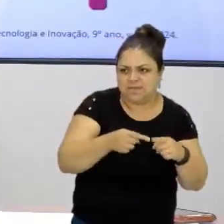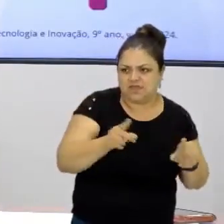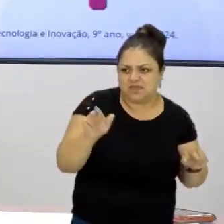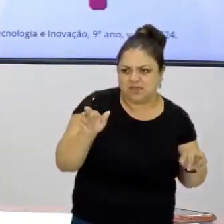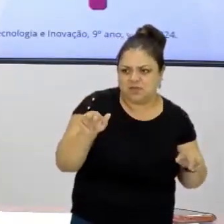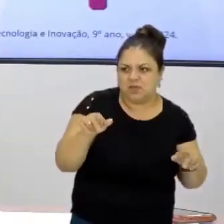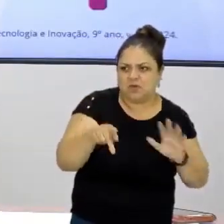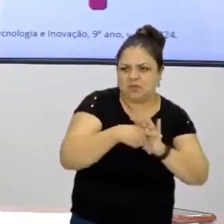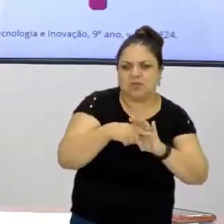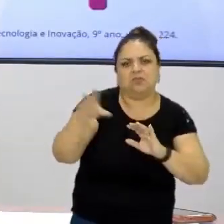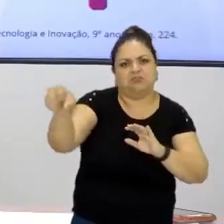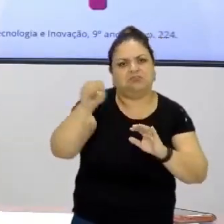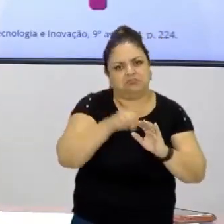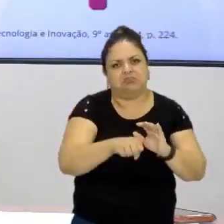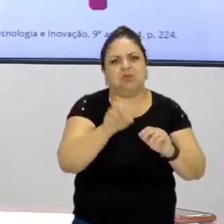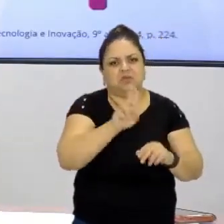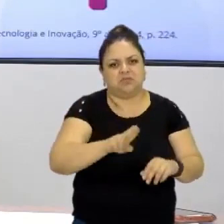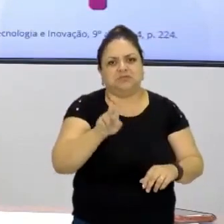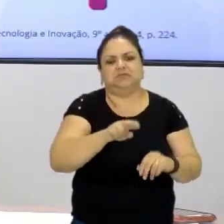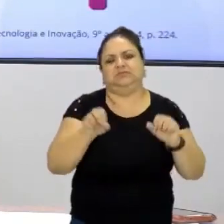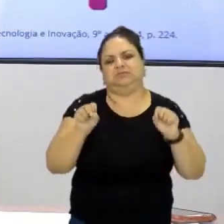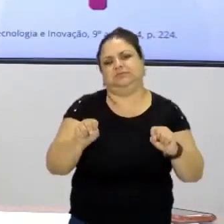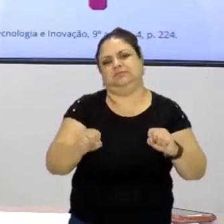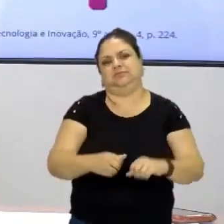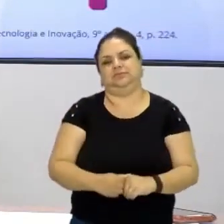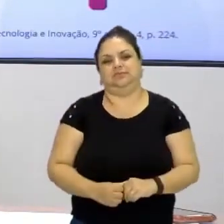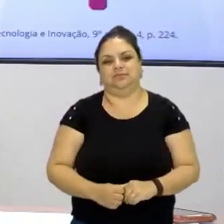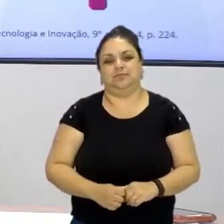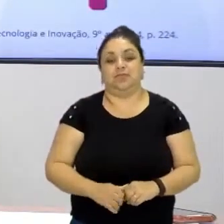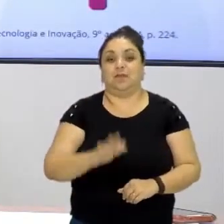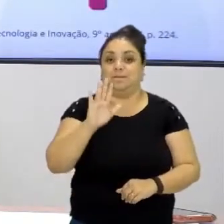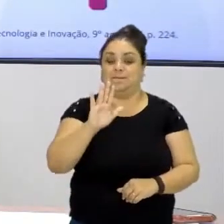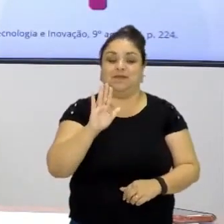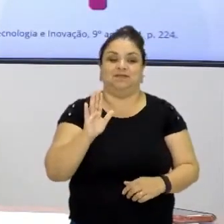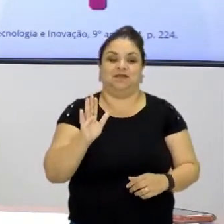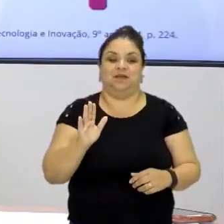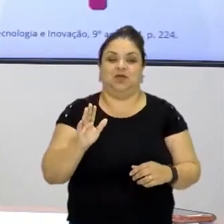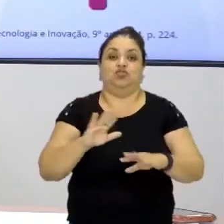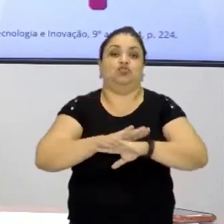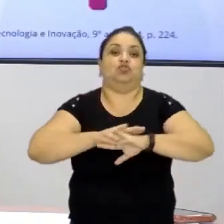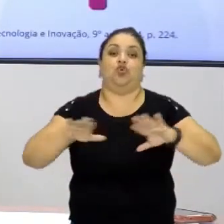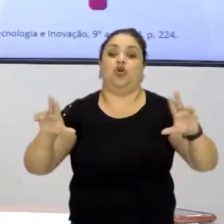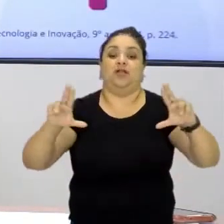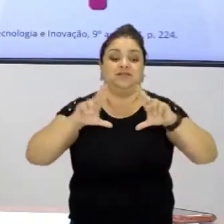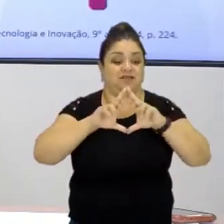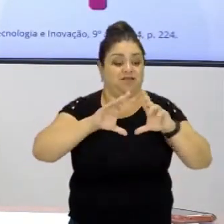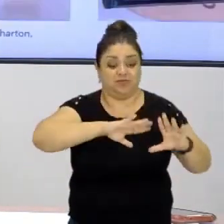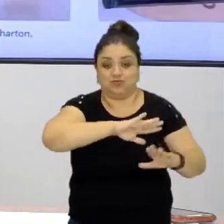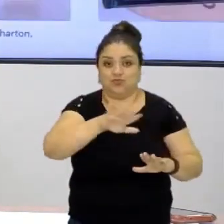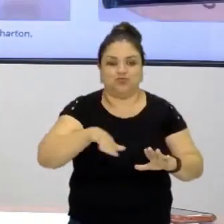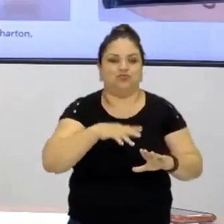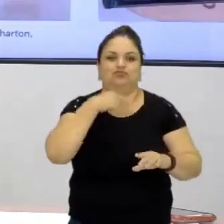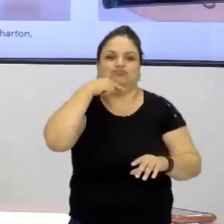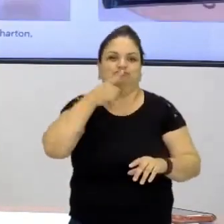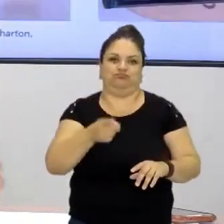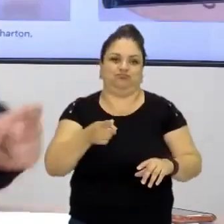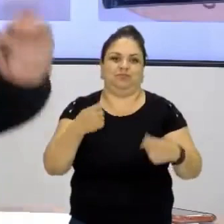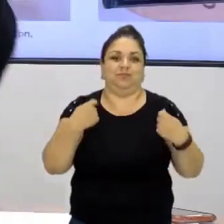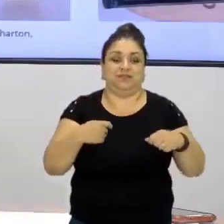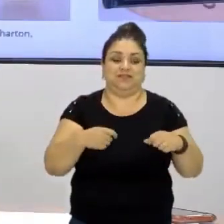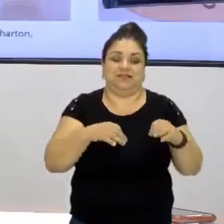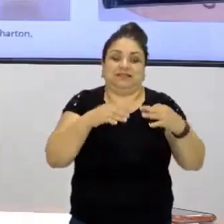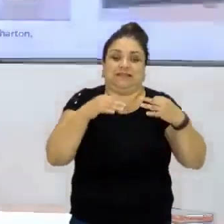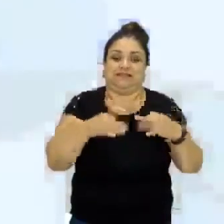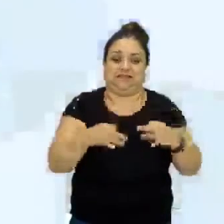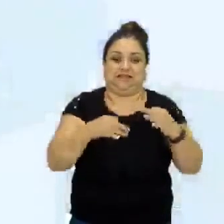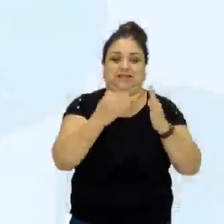lugar, mas a gente não consegue trabalhar apenas com recicláveis. A gente precisa de algumas coisas mais específicas,